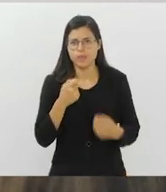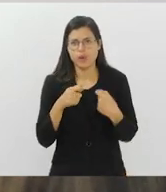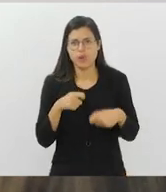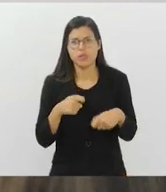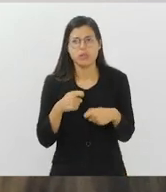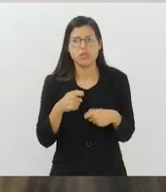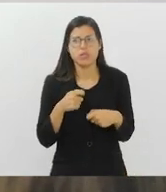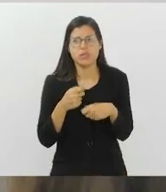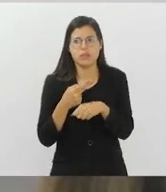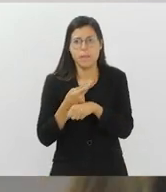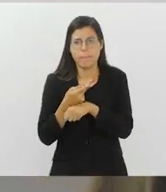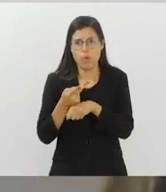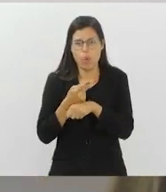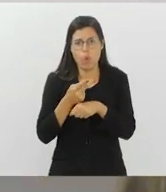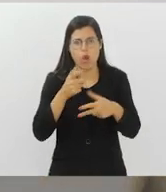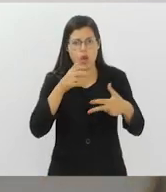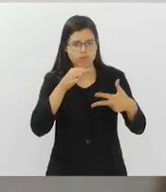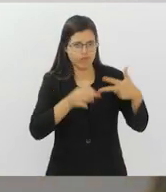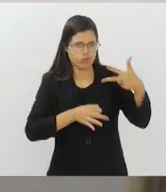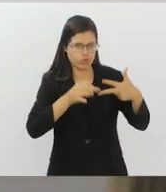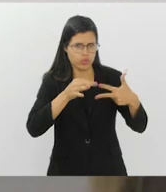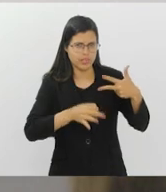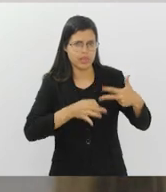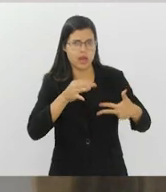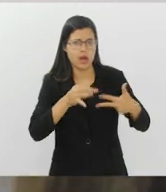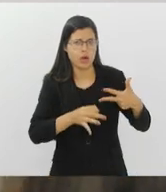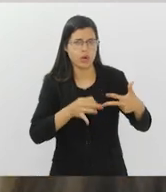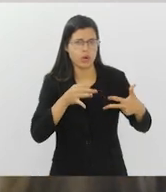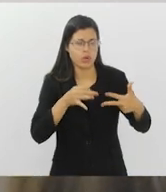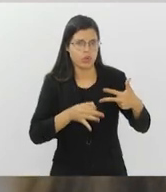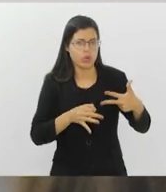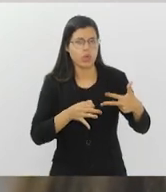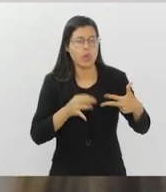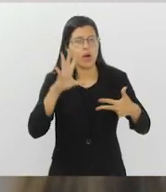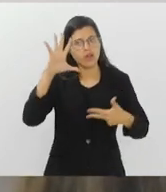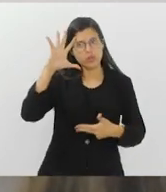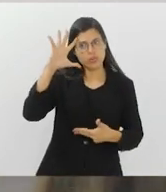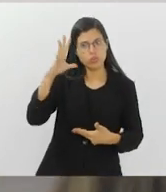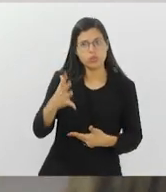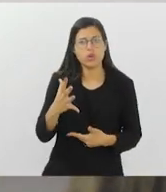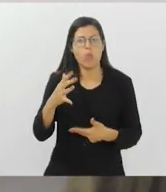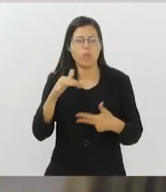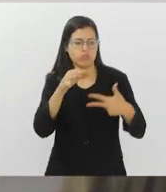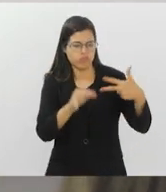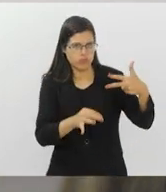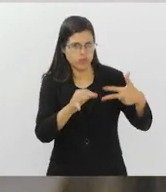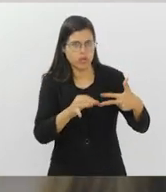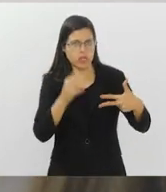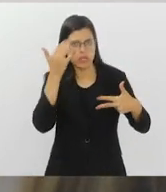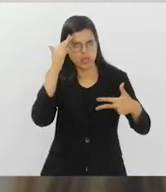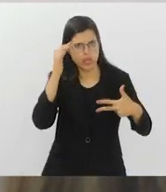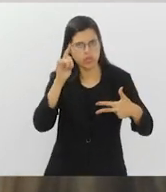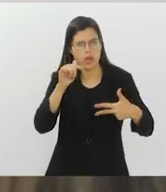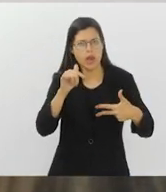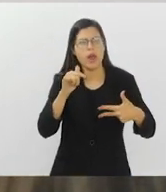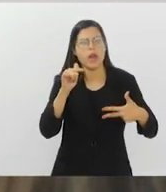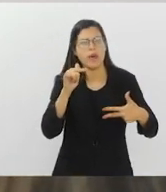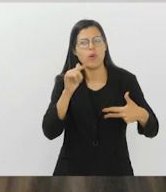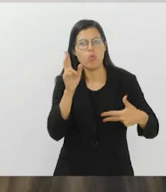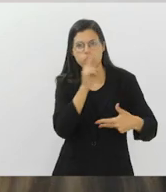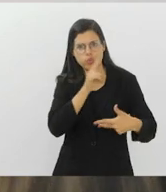ao Poder Judiciário a solução, e aí o Judiciário entende que é uma tutela de urgência, mas há